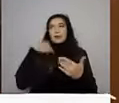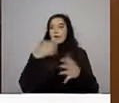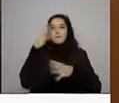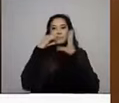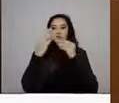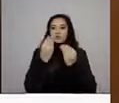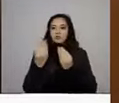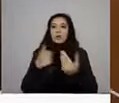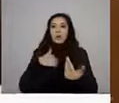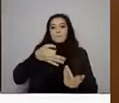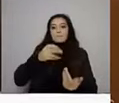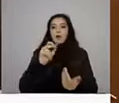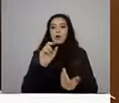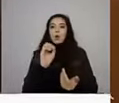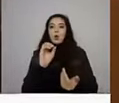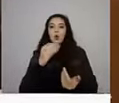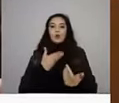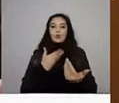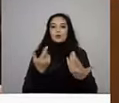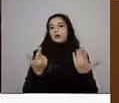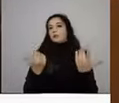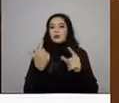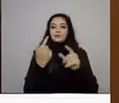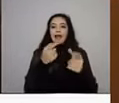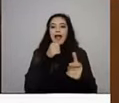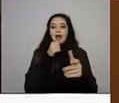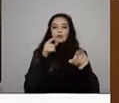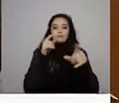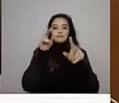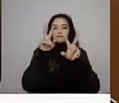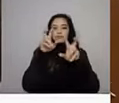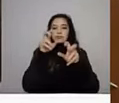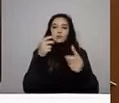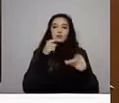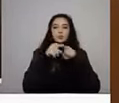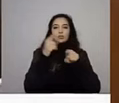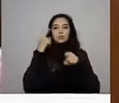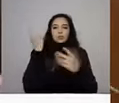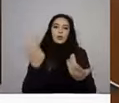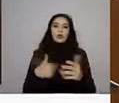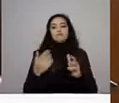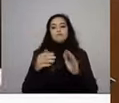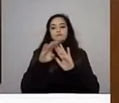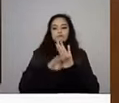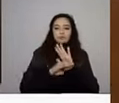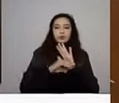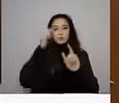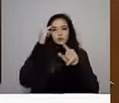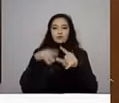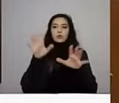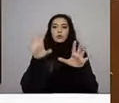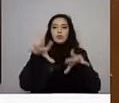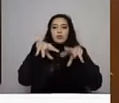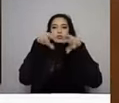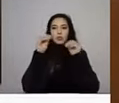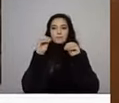PAOD aprendi que a água não é um termo político e, portanto, vamos agora então passar a este ponto de ordem de trabalhos, que é para fazer perguntas sobre o templo. Eu tinha aqui nas minhas